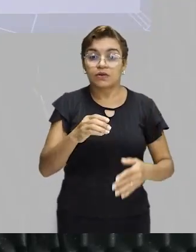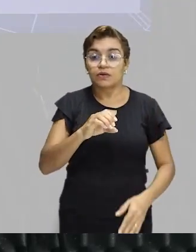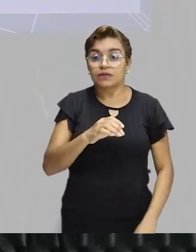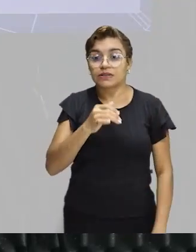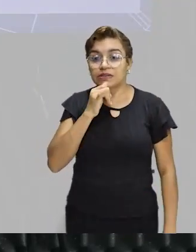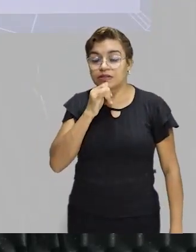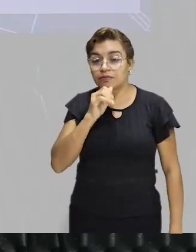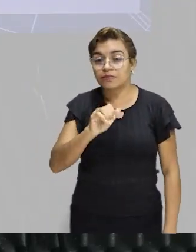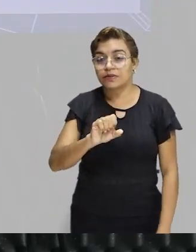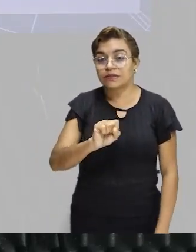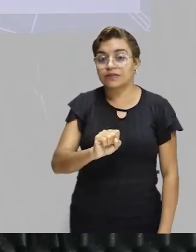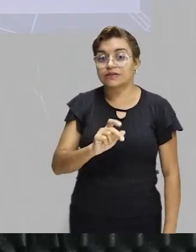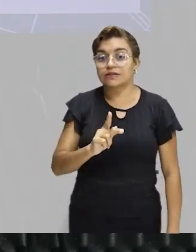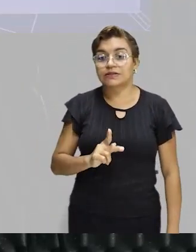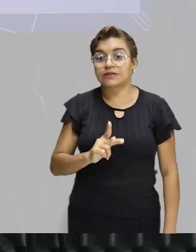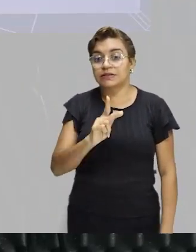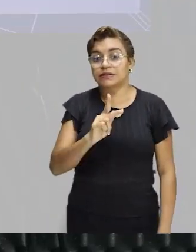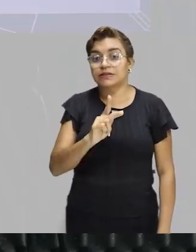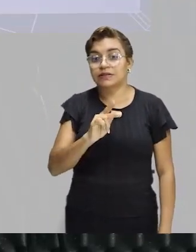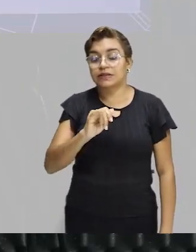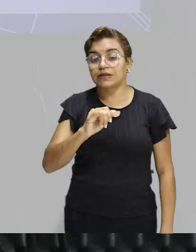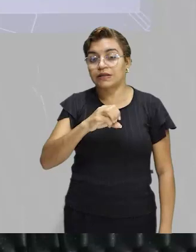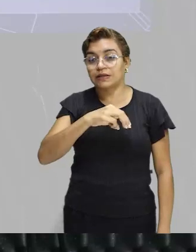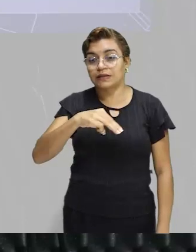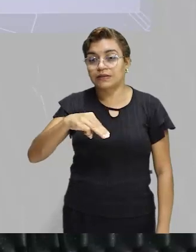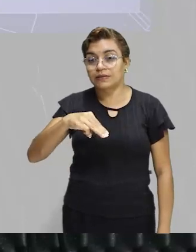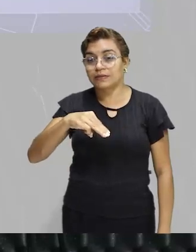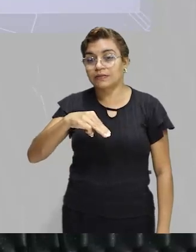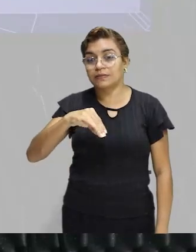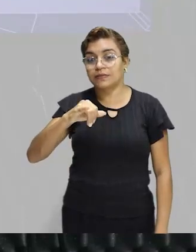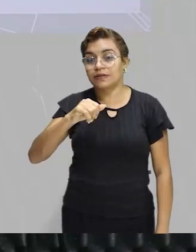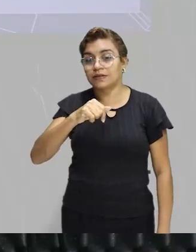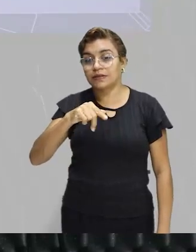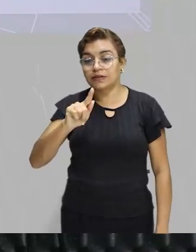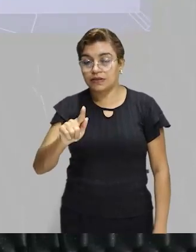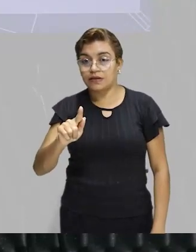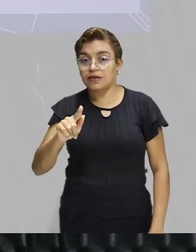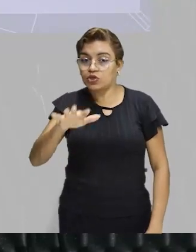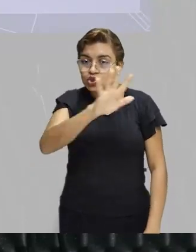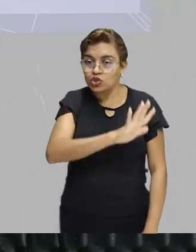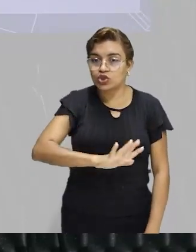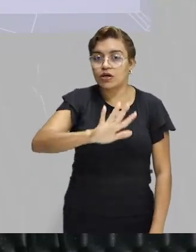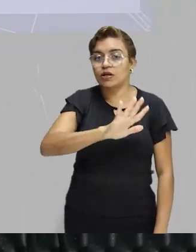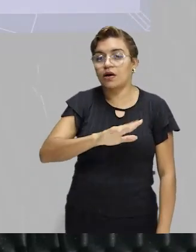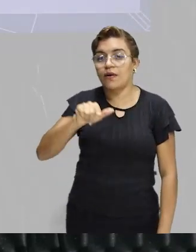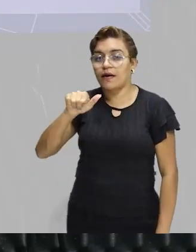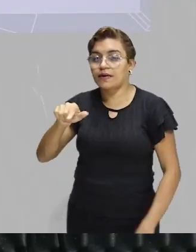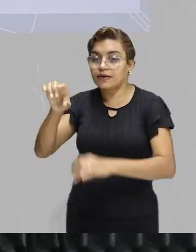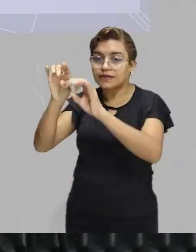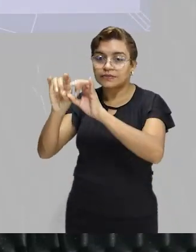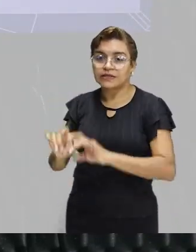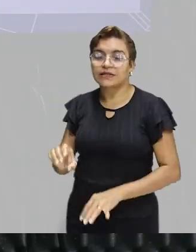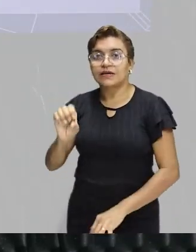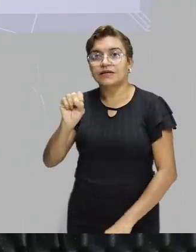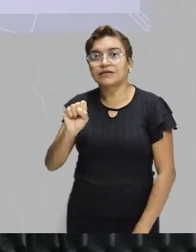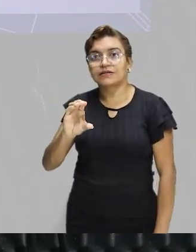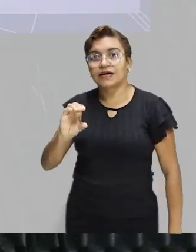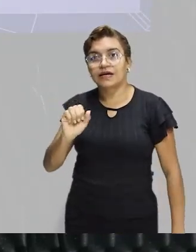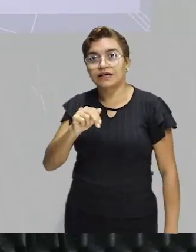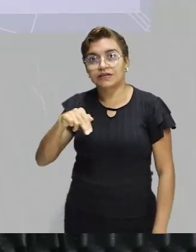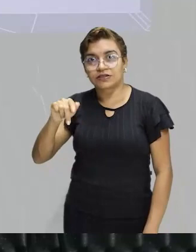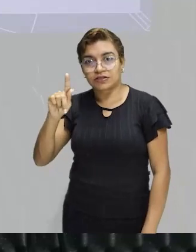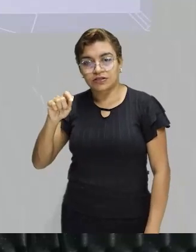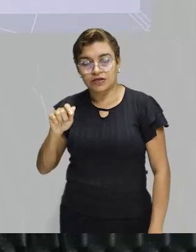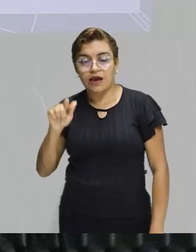não li nada do texto. Scanning, procurei específico que estava sendo perguntado, ok?